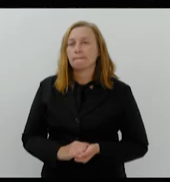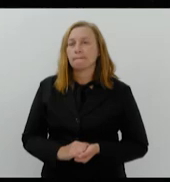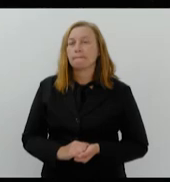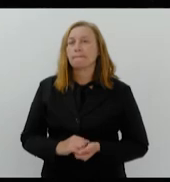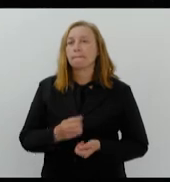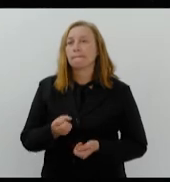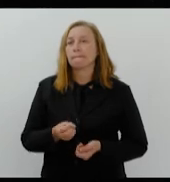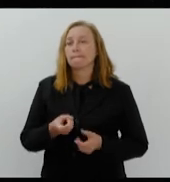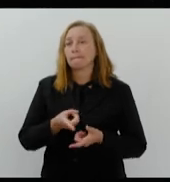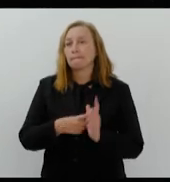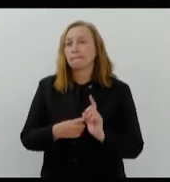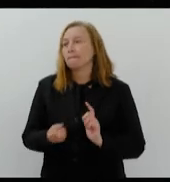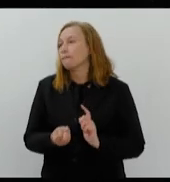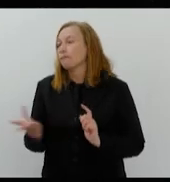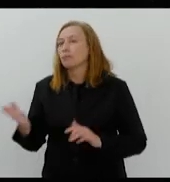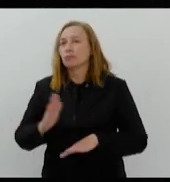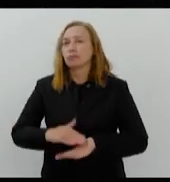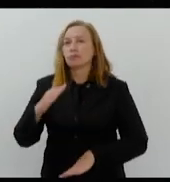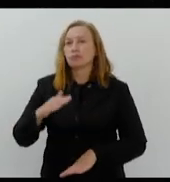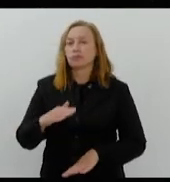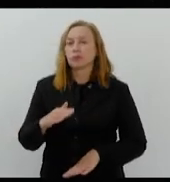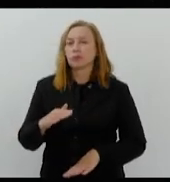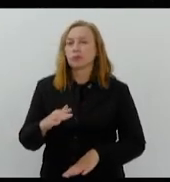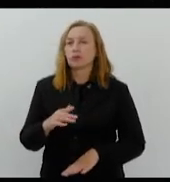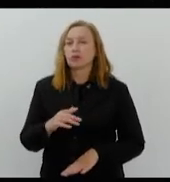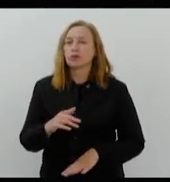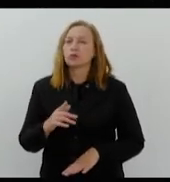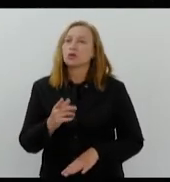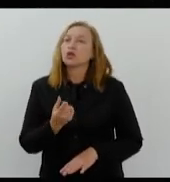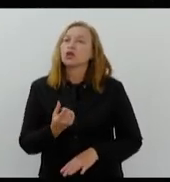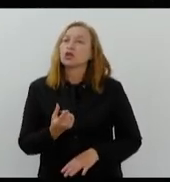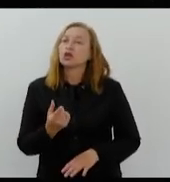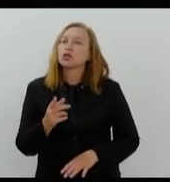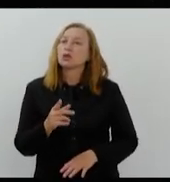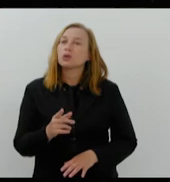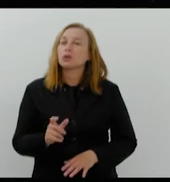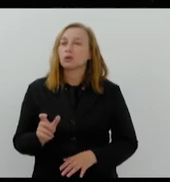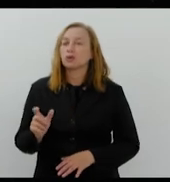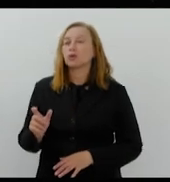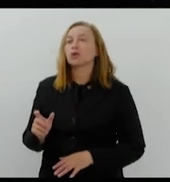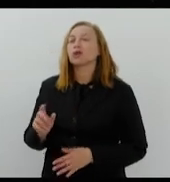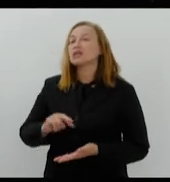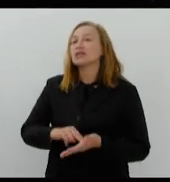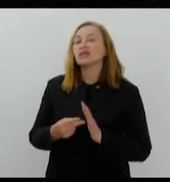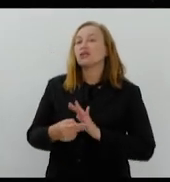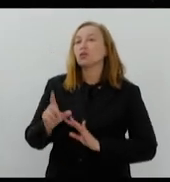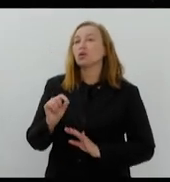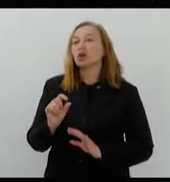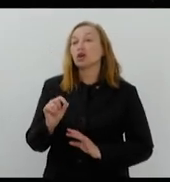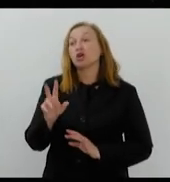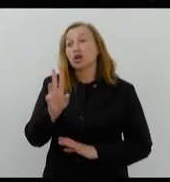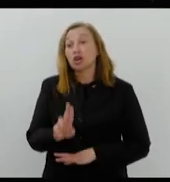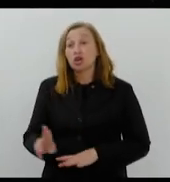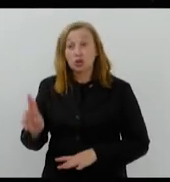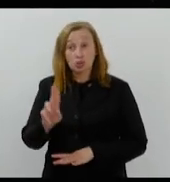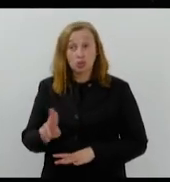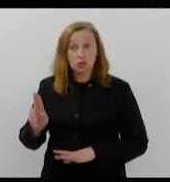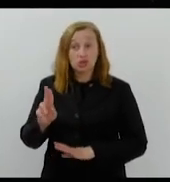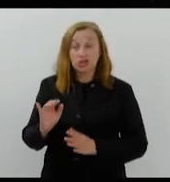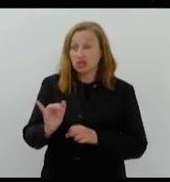é aquele devedor que usa artifícios jurídicos para não pagar o imposto.